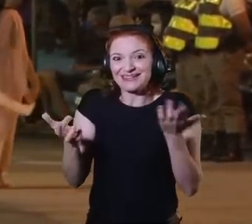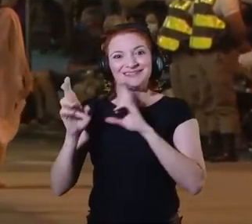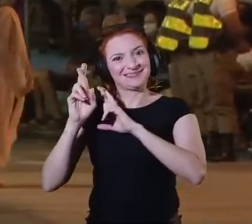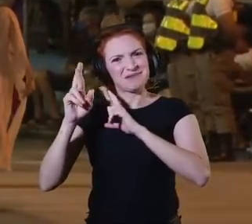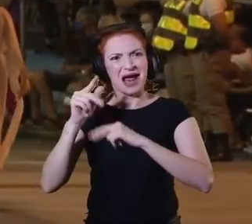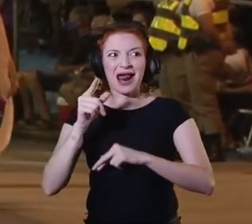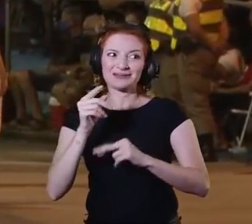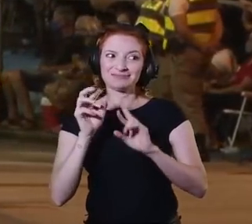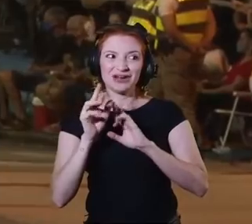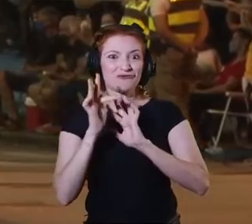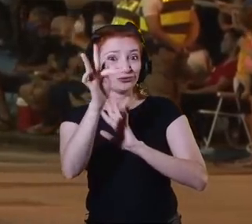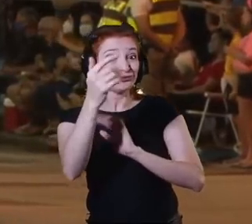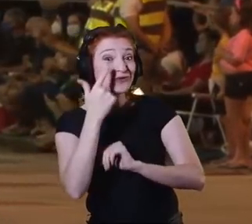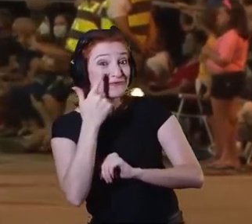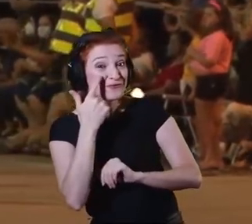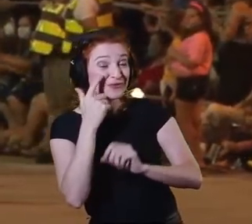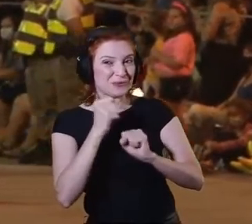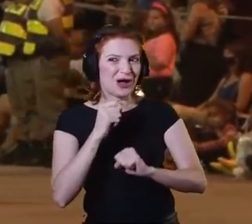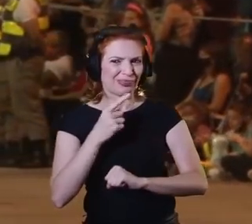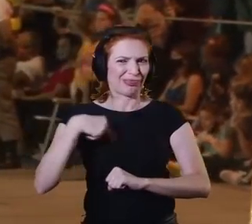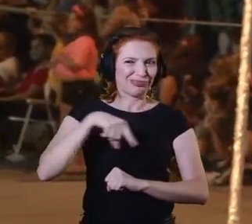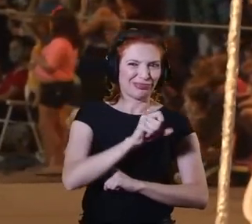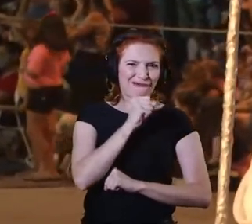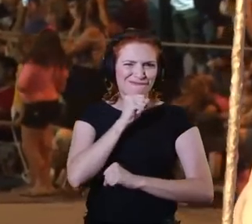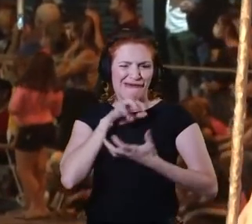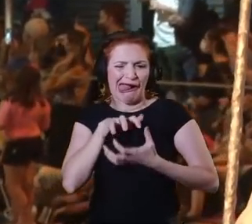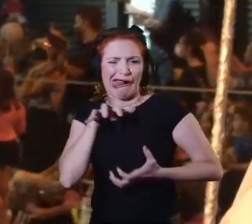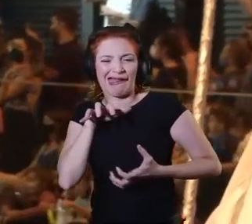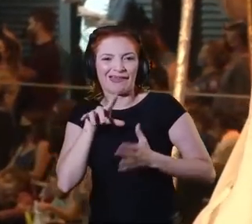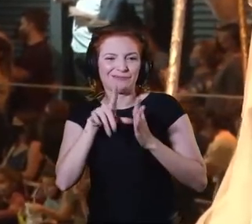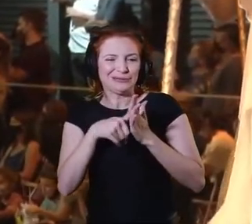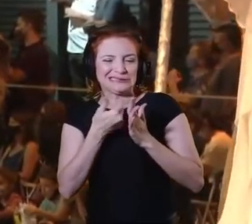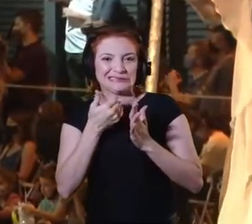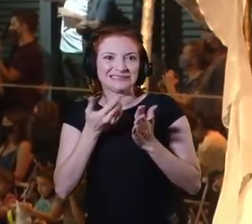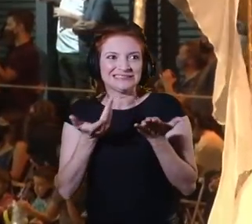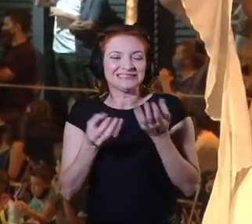e nós aqui também. Quem sabe, né? Coração, Kátia.